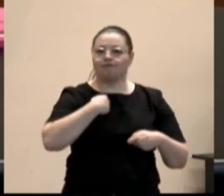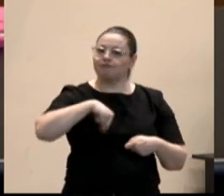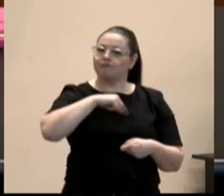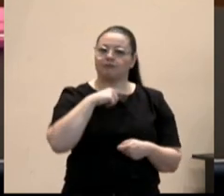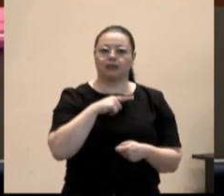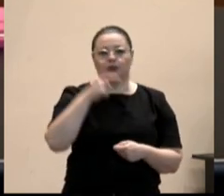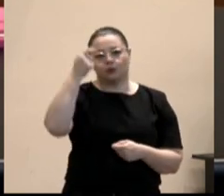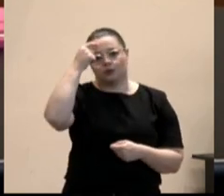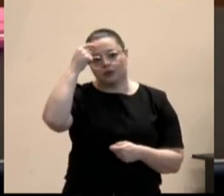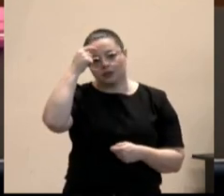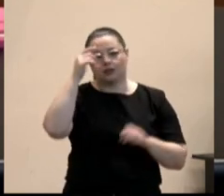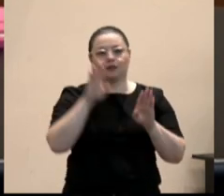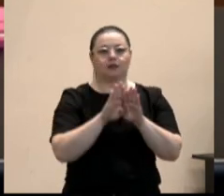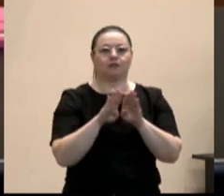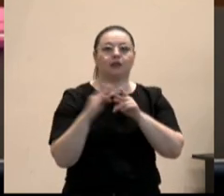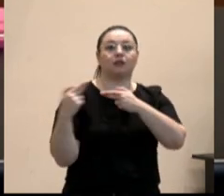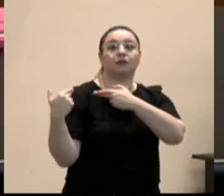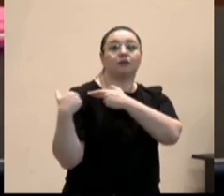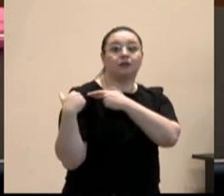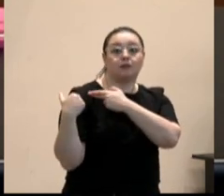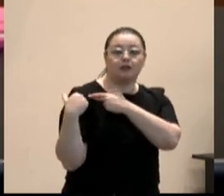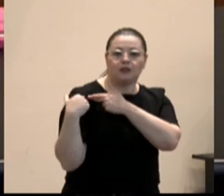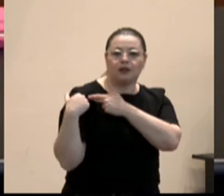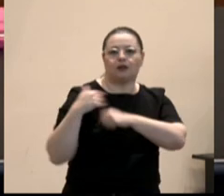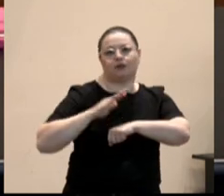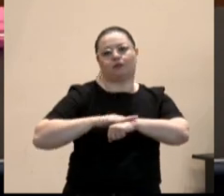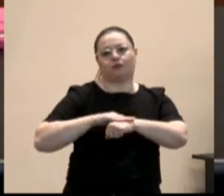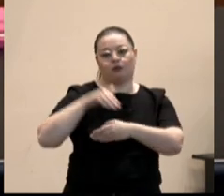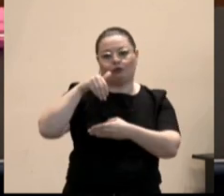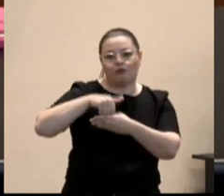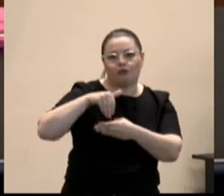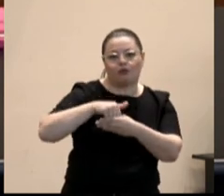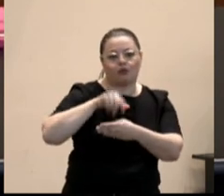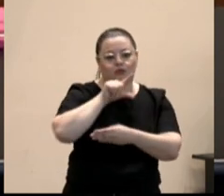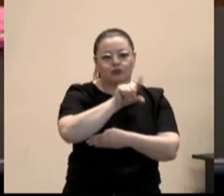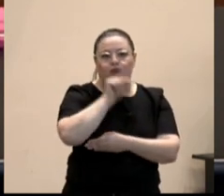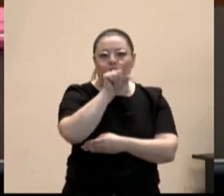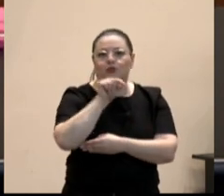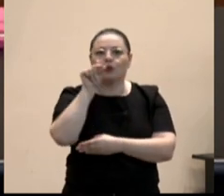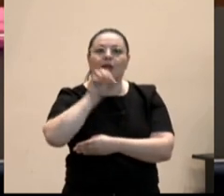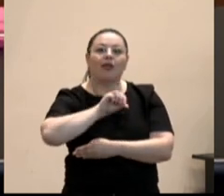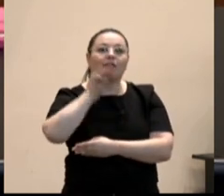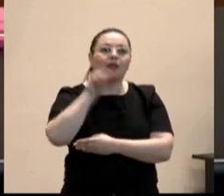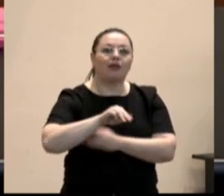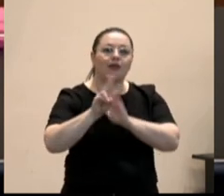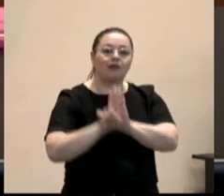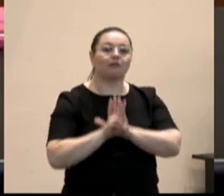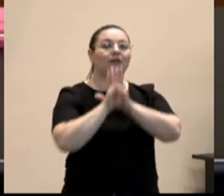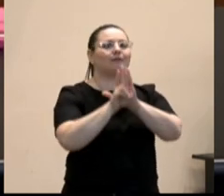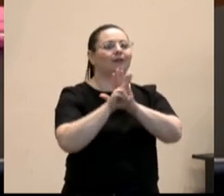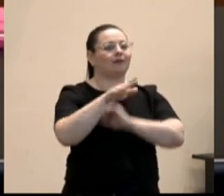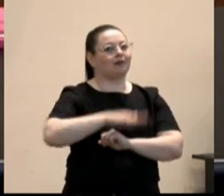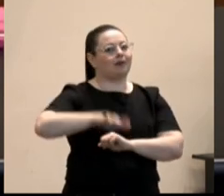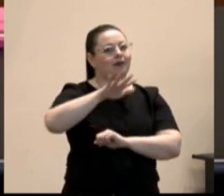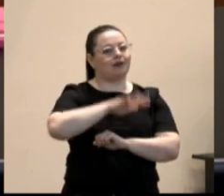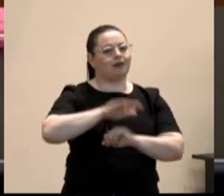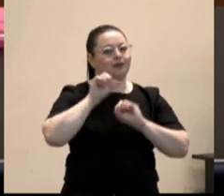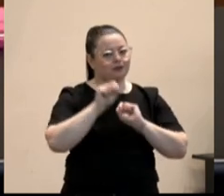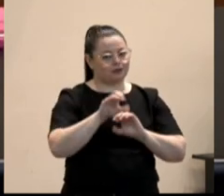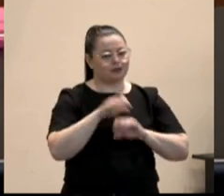e responsabilidade nos nossos votos, na indicação de pessoas que representem o campo da educação. Nós,